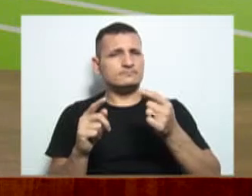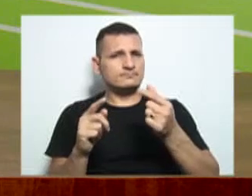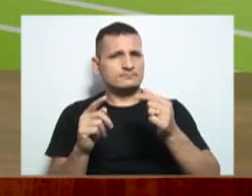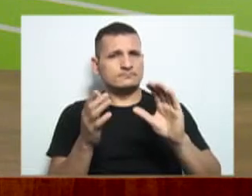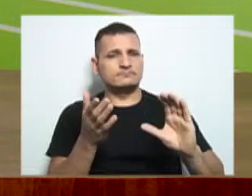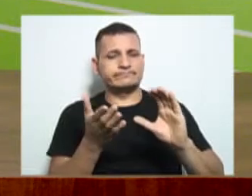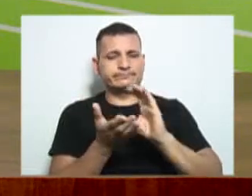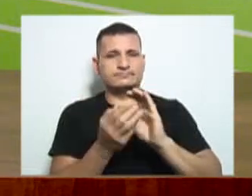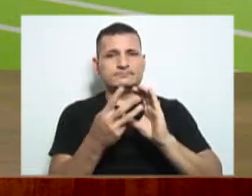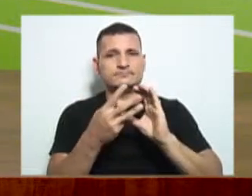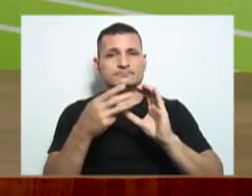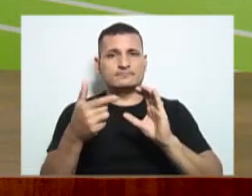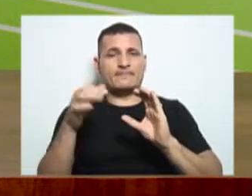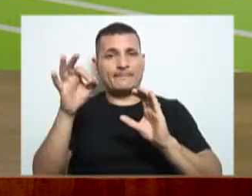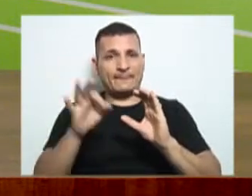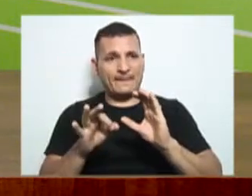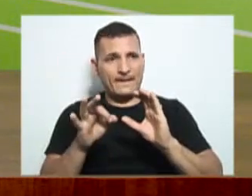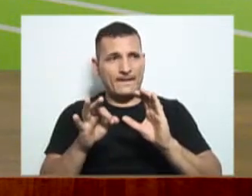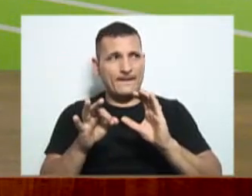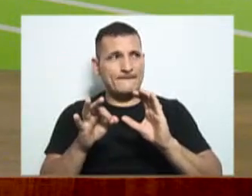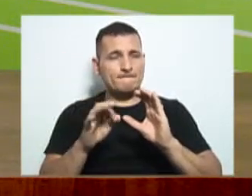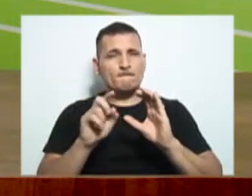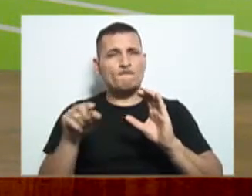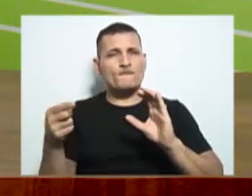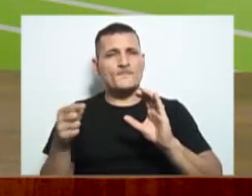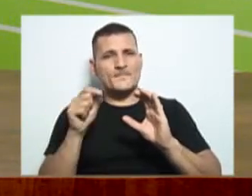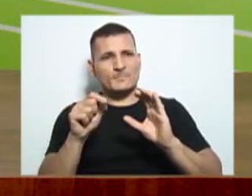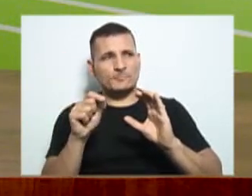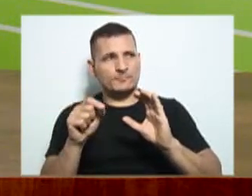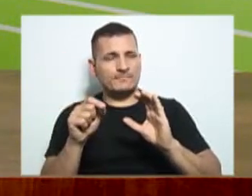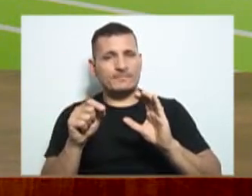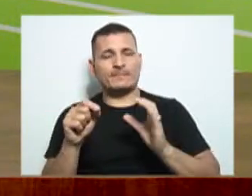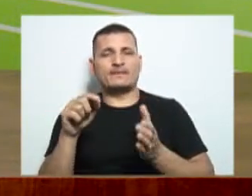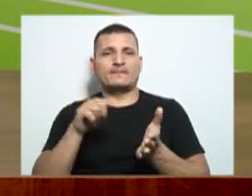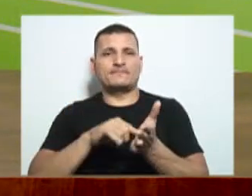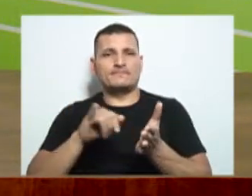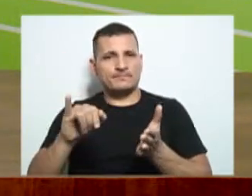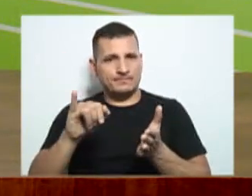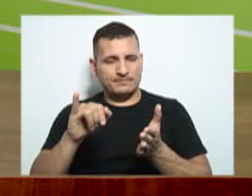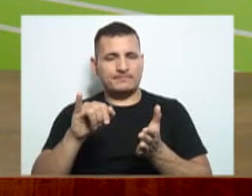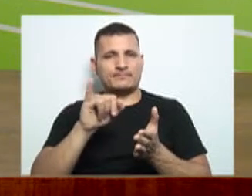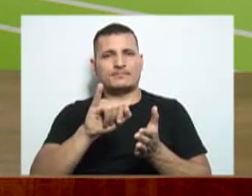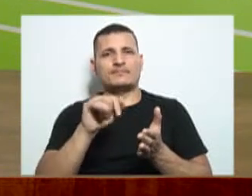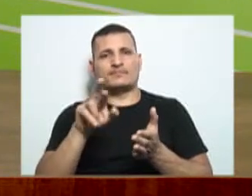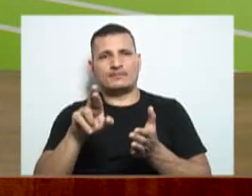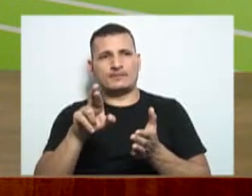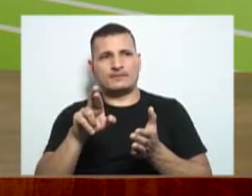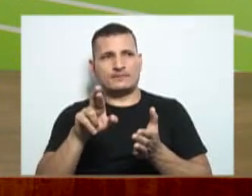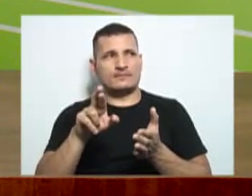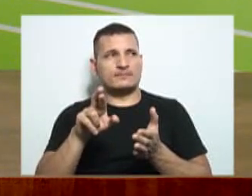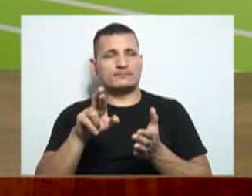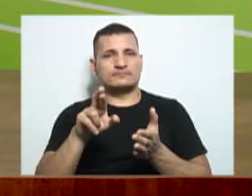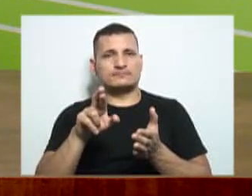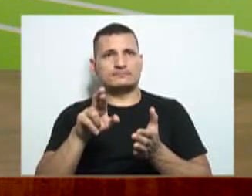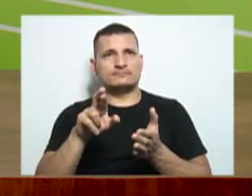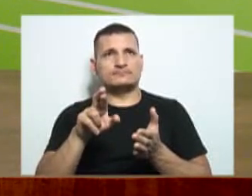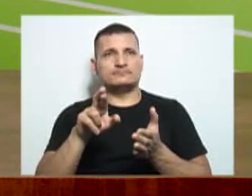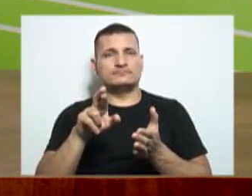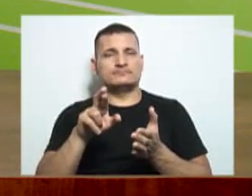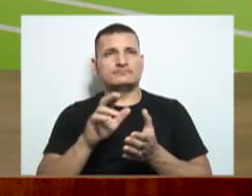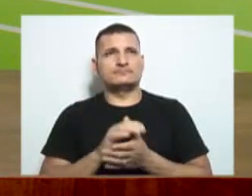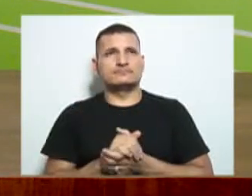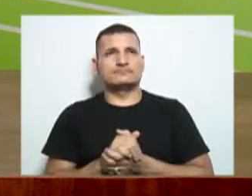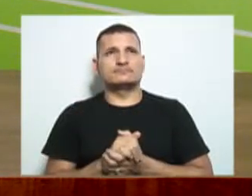lucro, posteriormente nós vamos calcular o quê? O imposto de renda à pessoa jurídica.